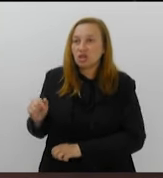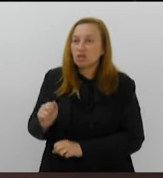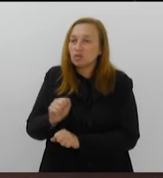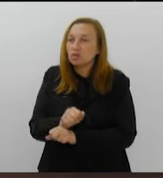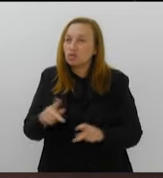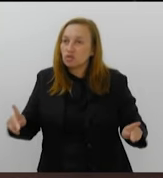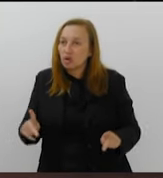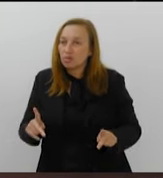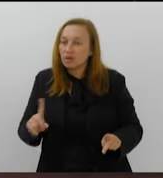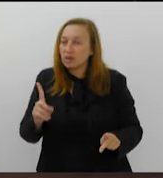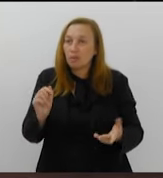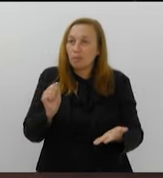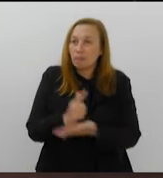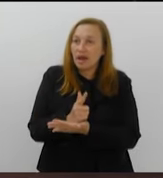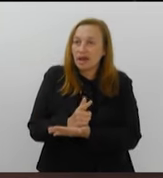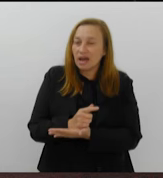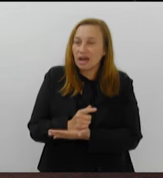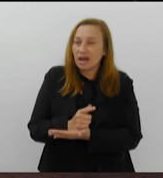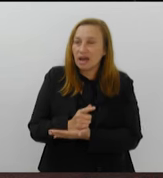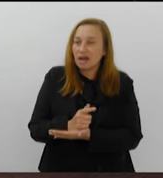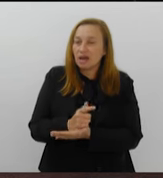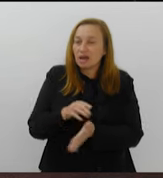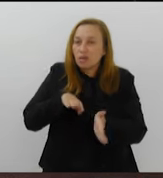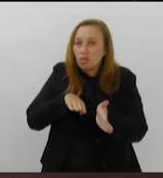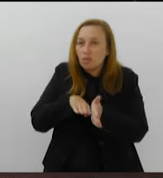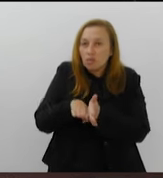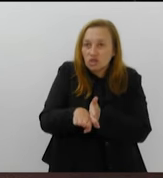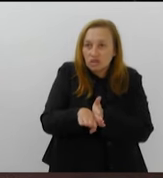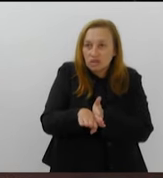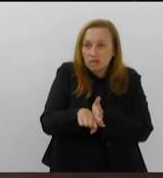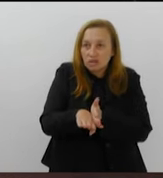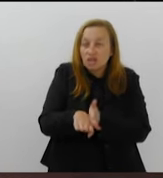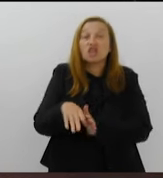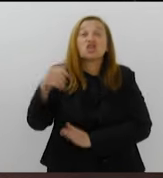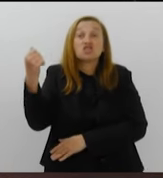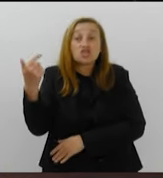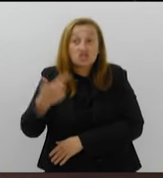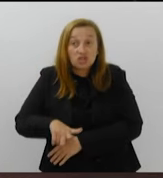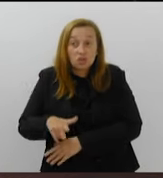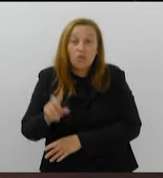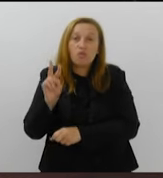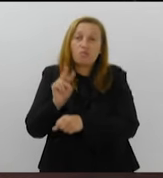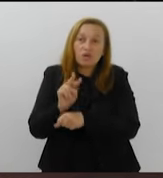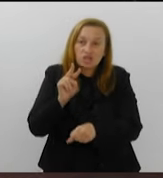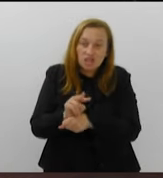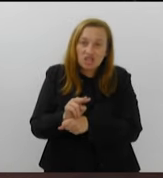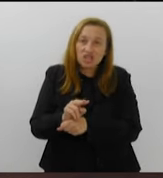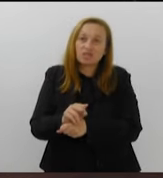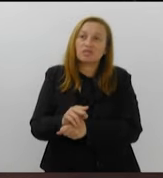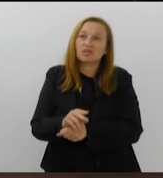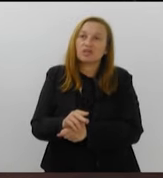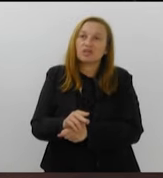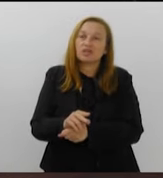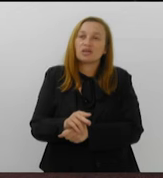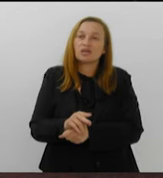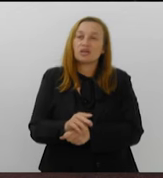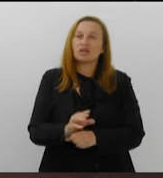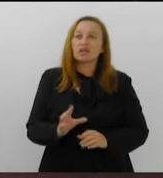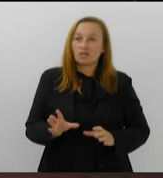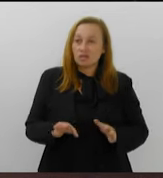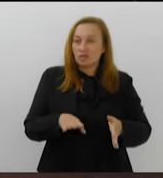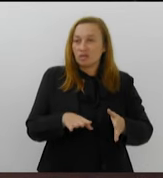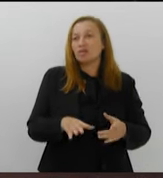pagar um estacionamento. Mais uma vez, deve estar protegendo também lá os caras do